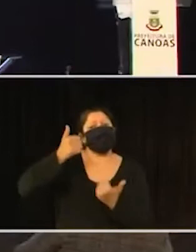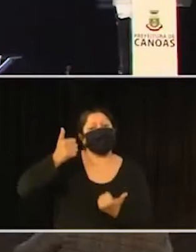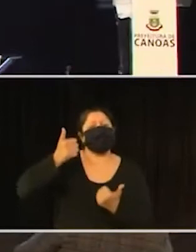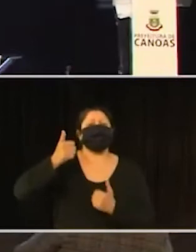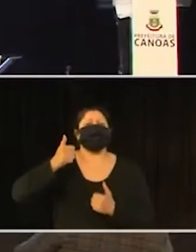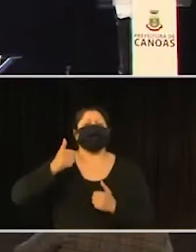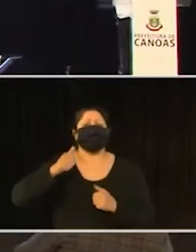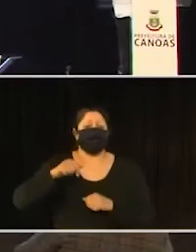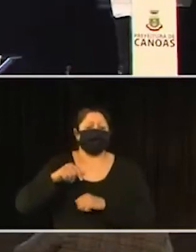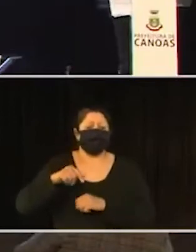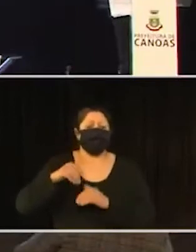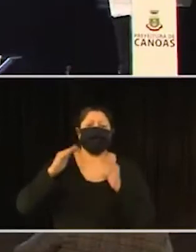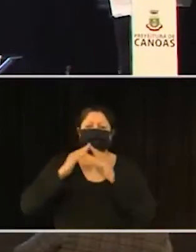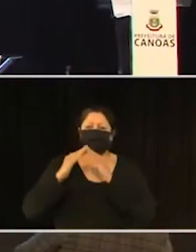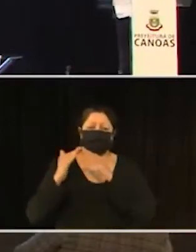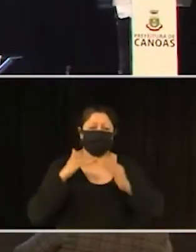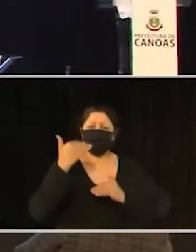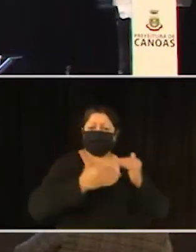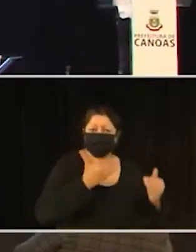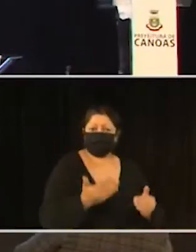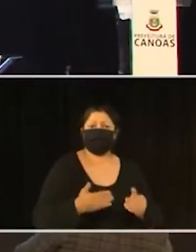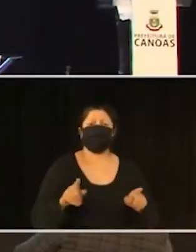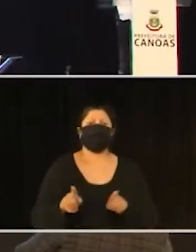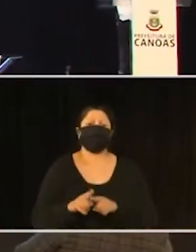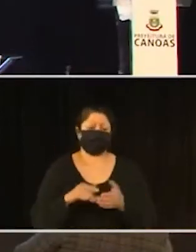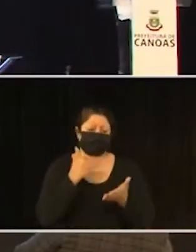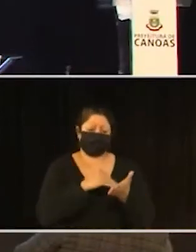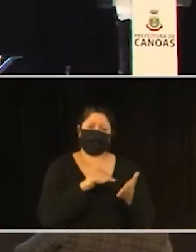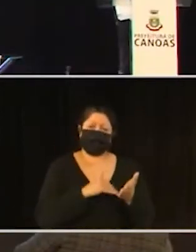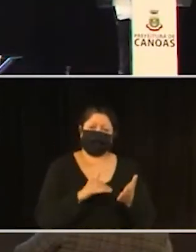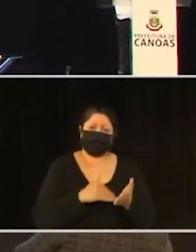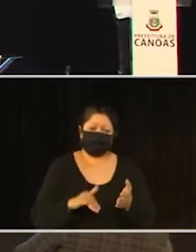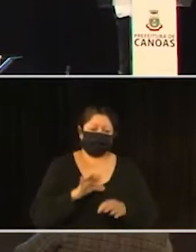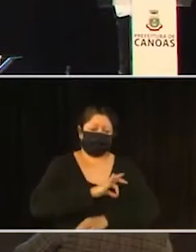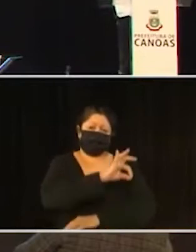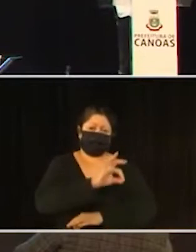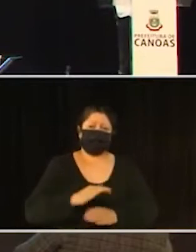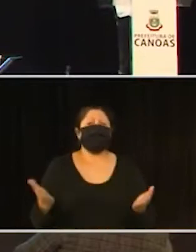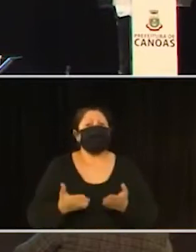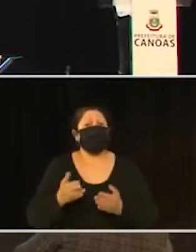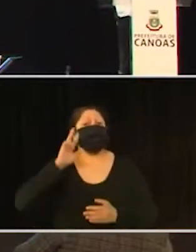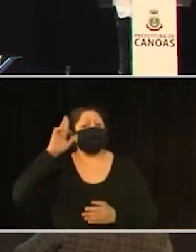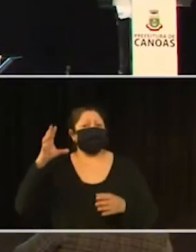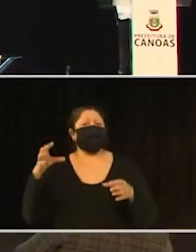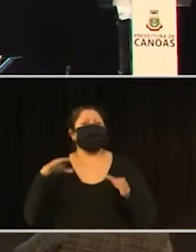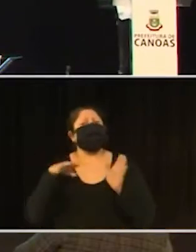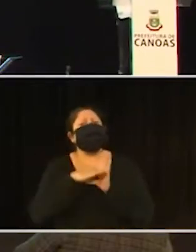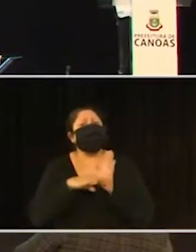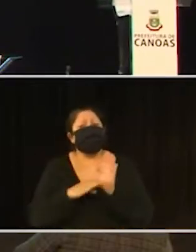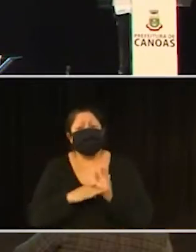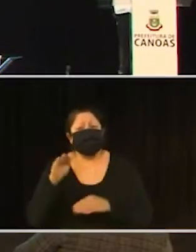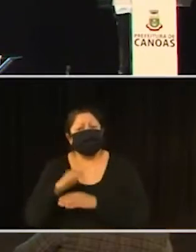e secretário do Escritório de Engenharia e Arquitetura. Atualmente é gerente de programa e assessor no Escritório